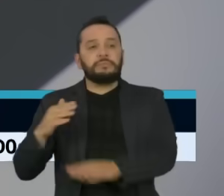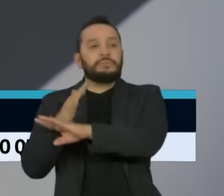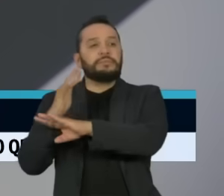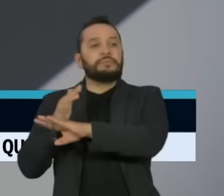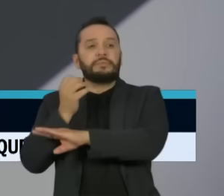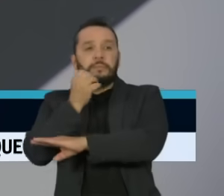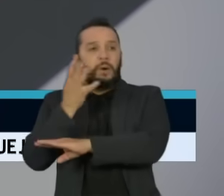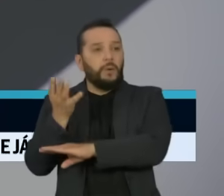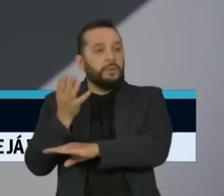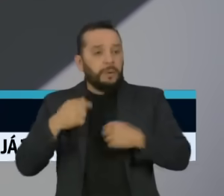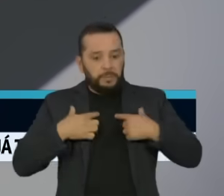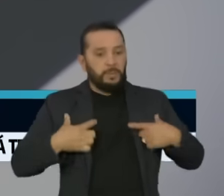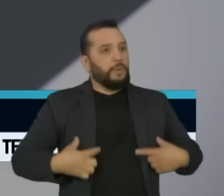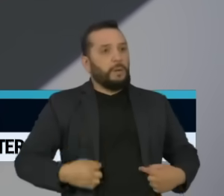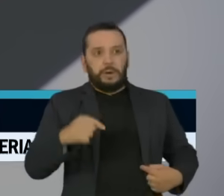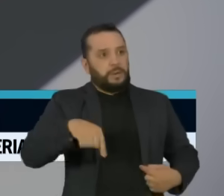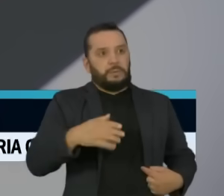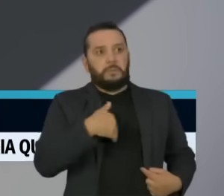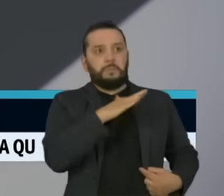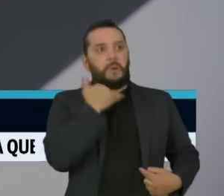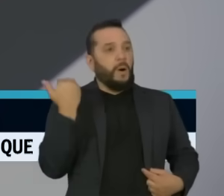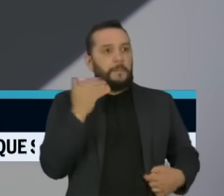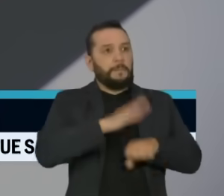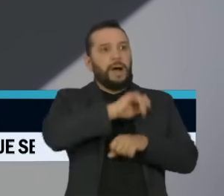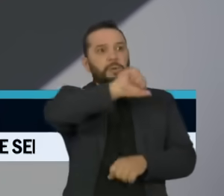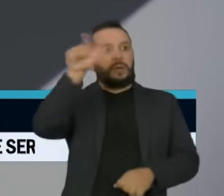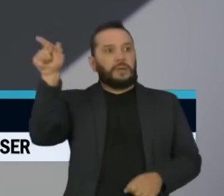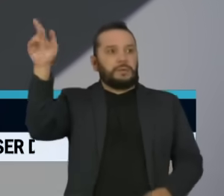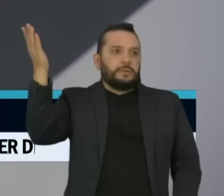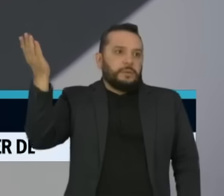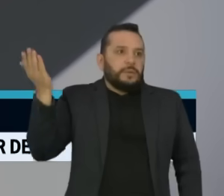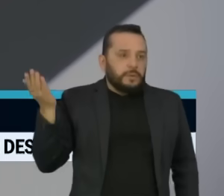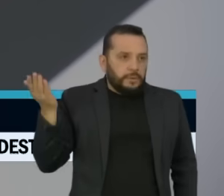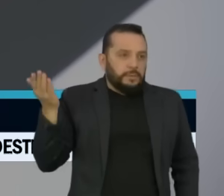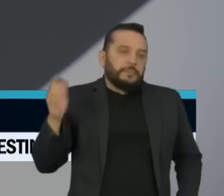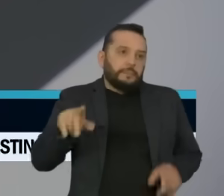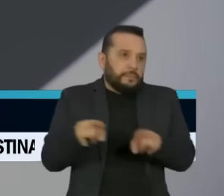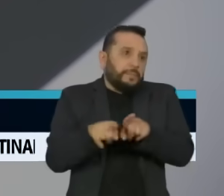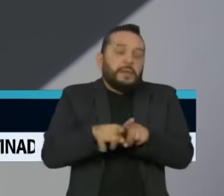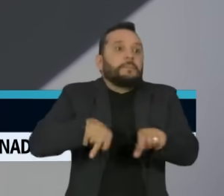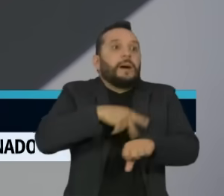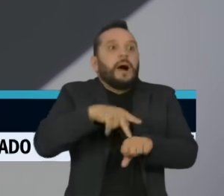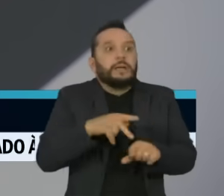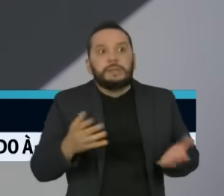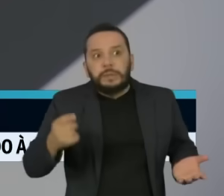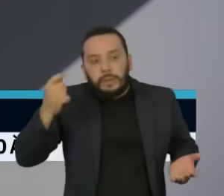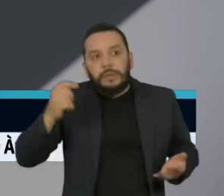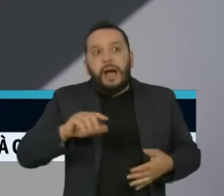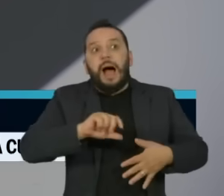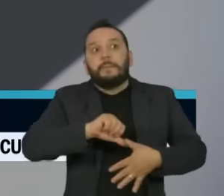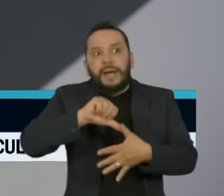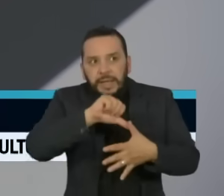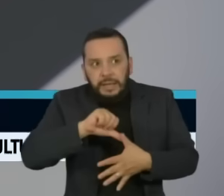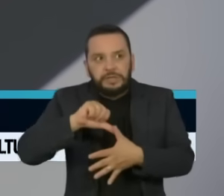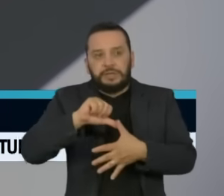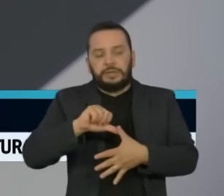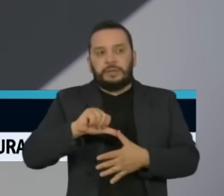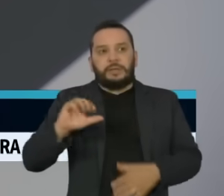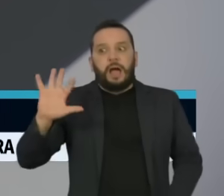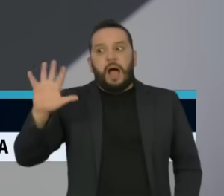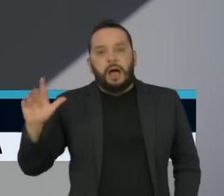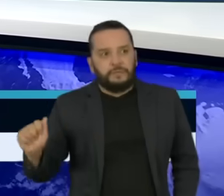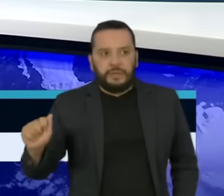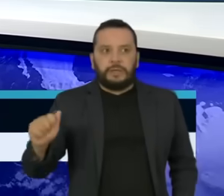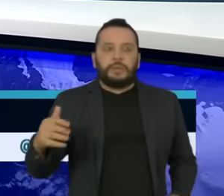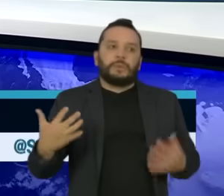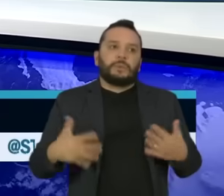Isso é pior, porque quando você vai então para alguns países da América Latina, da África, a especificação do combustível e mesmo do motor